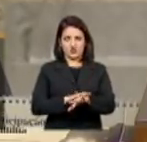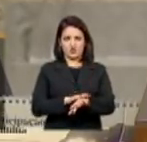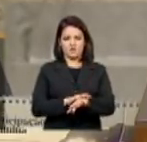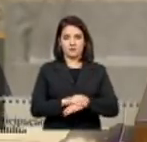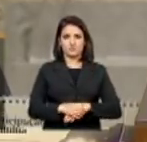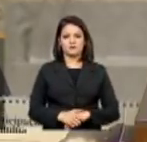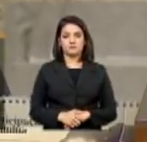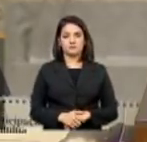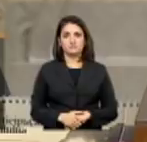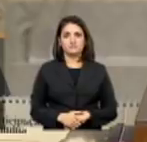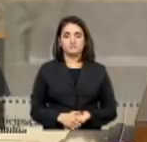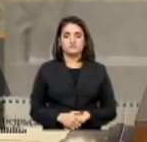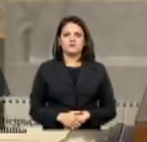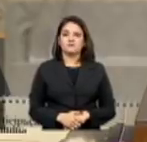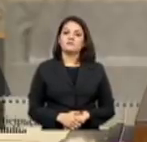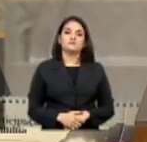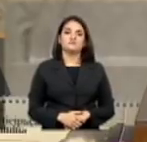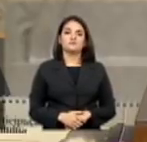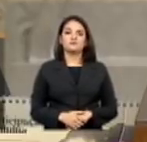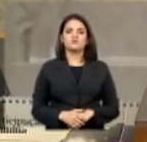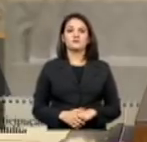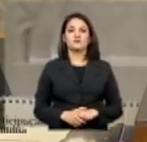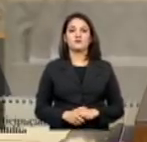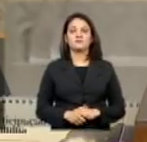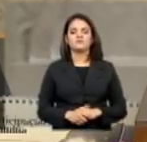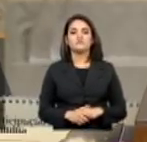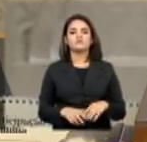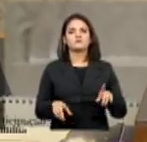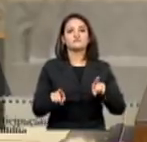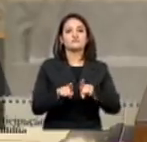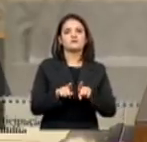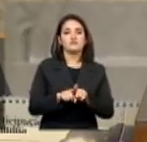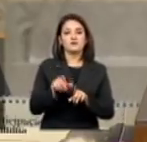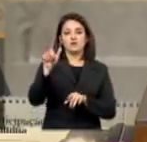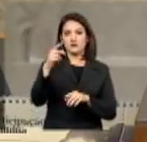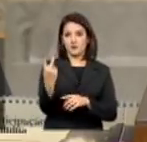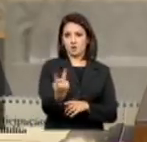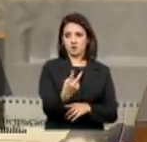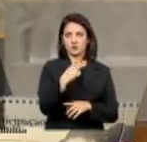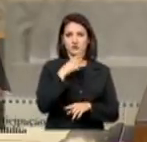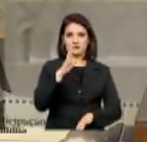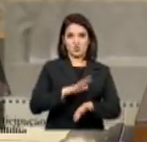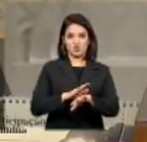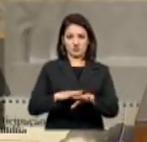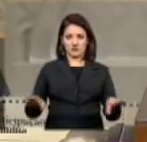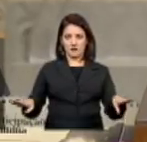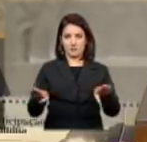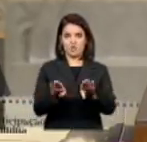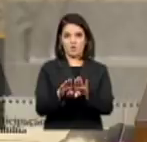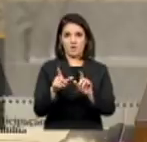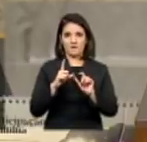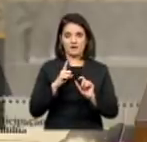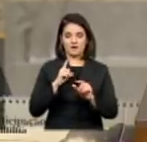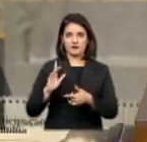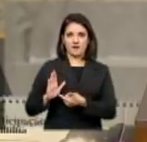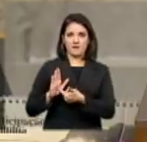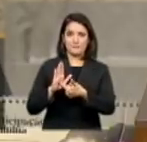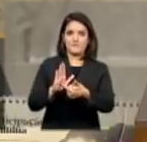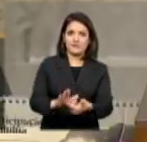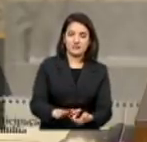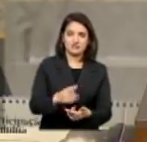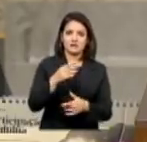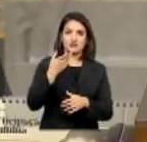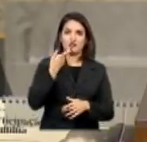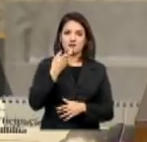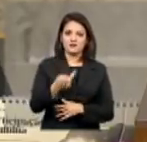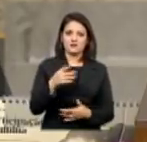que o mero fato relatado que tem prazo comum com o relator para apresentar alegações finais têm recebido sentença